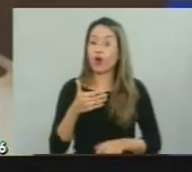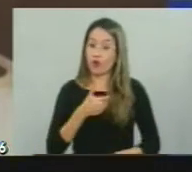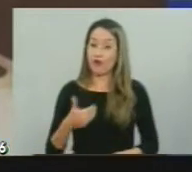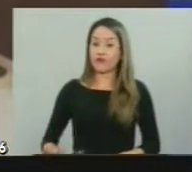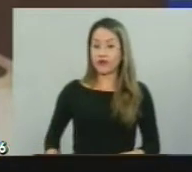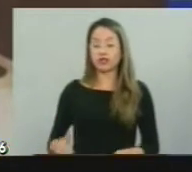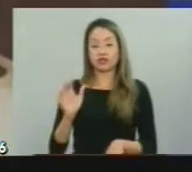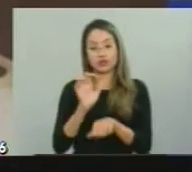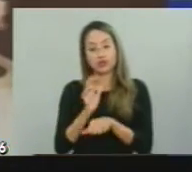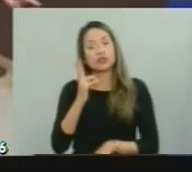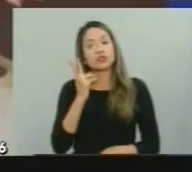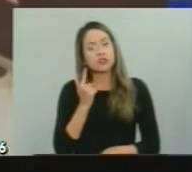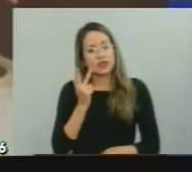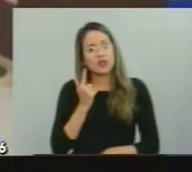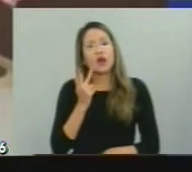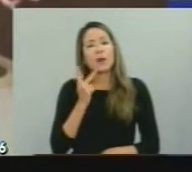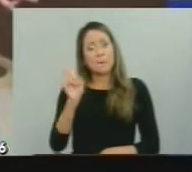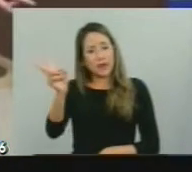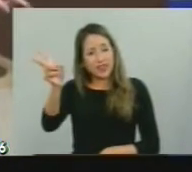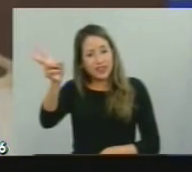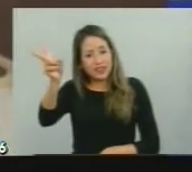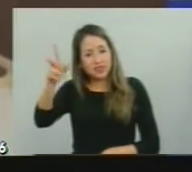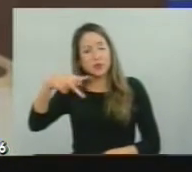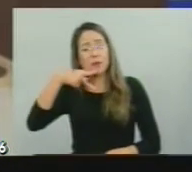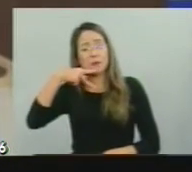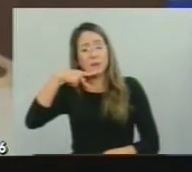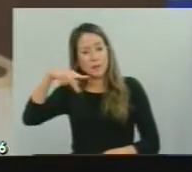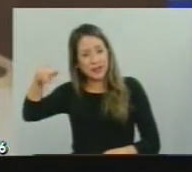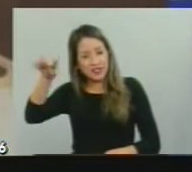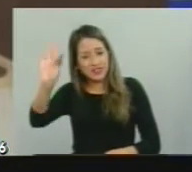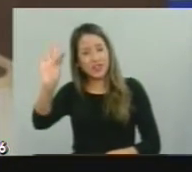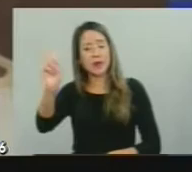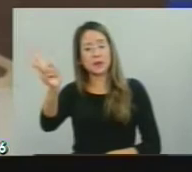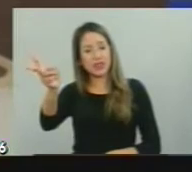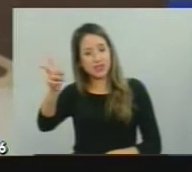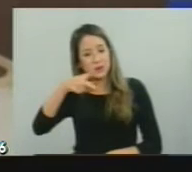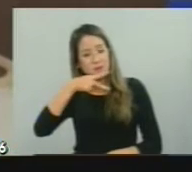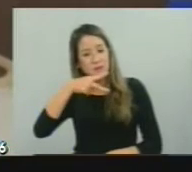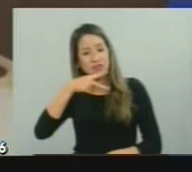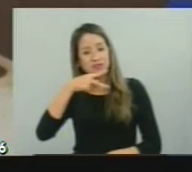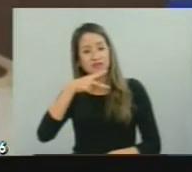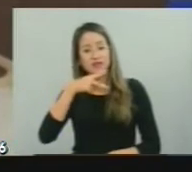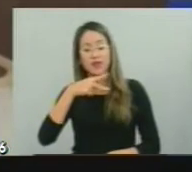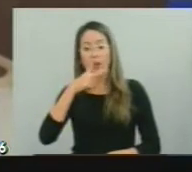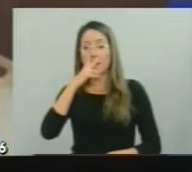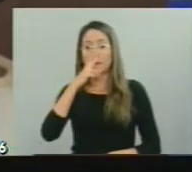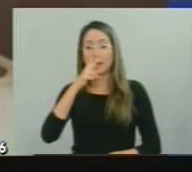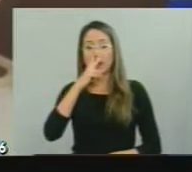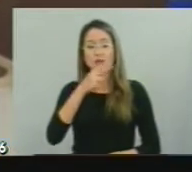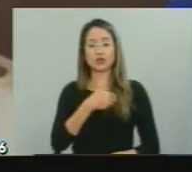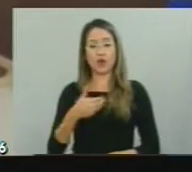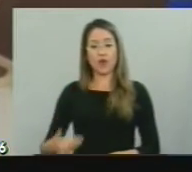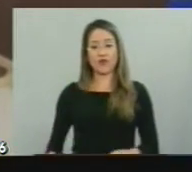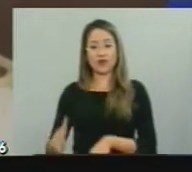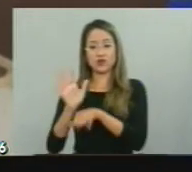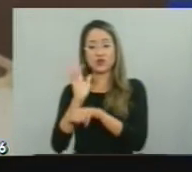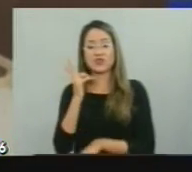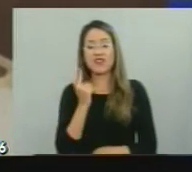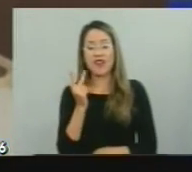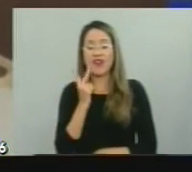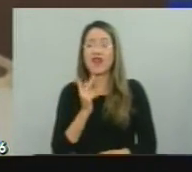Ceará, que é do mesmo partido da presidente Dilma, entra na mesma agenda. Isso é que é